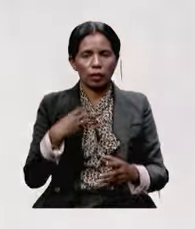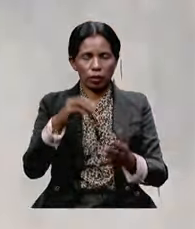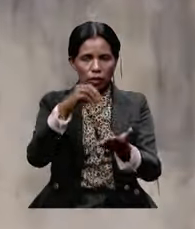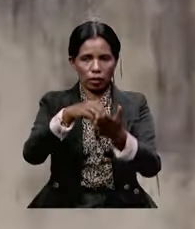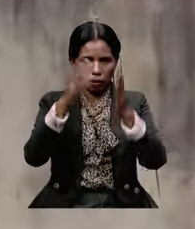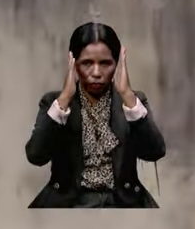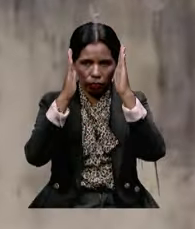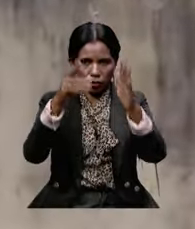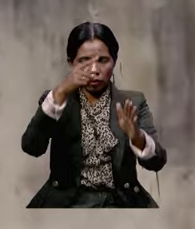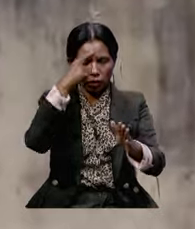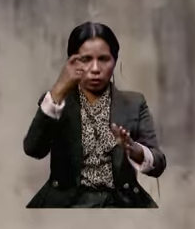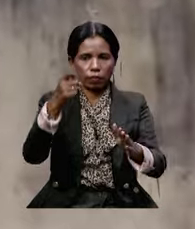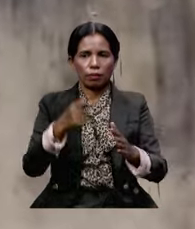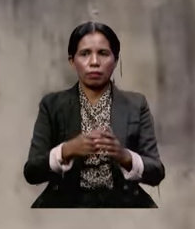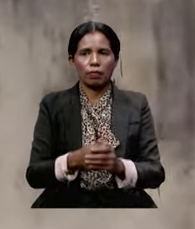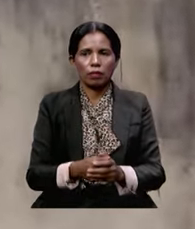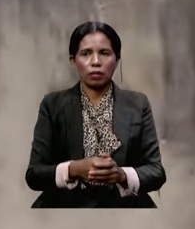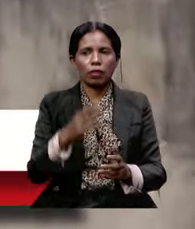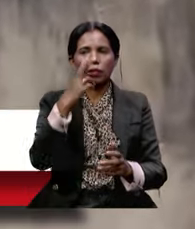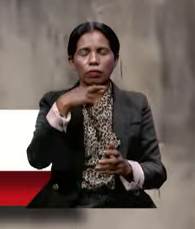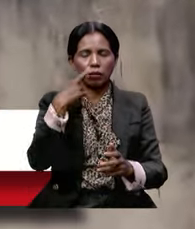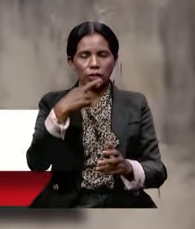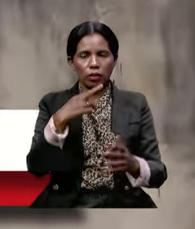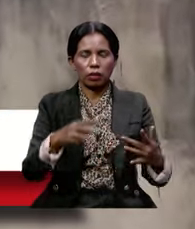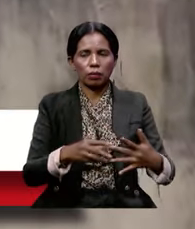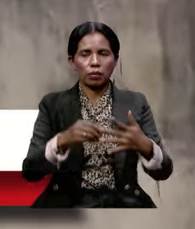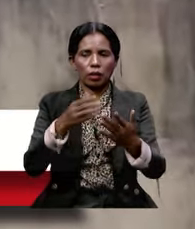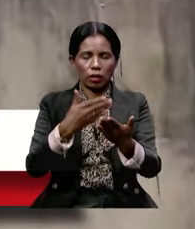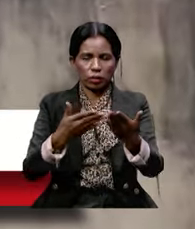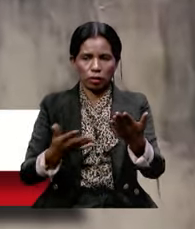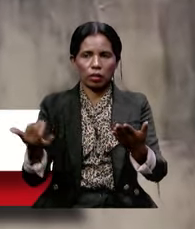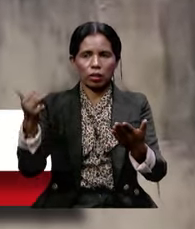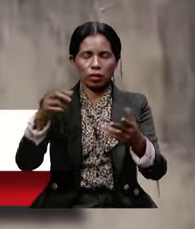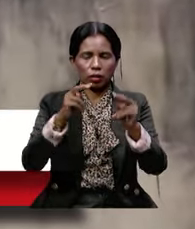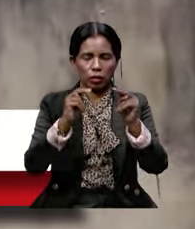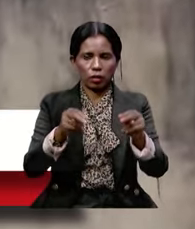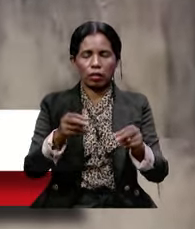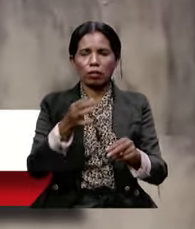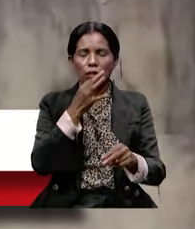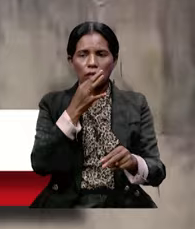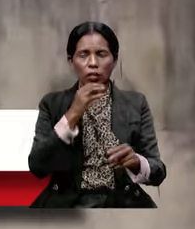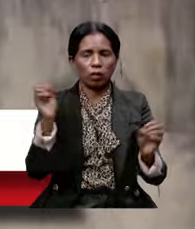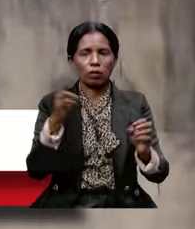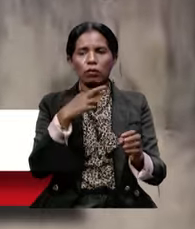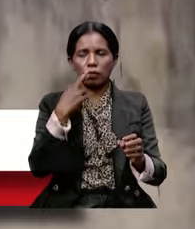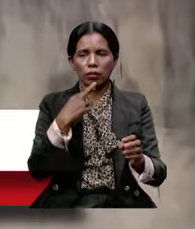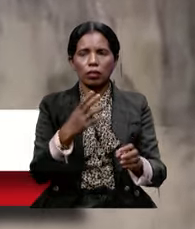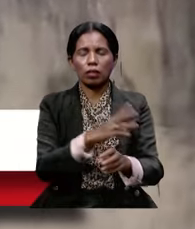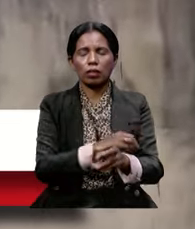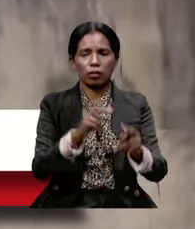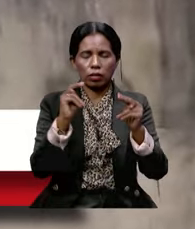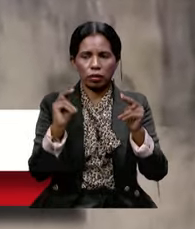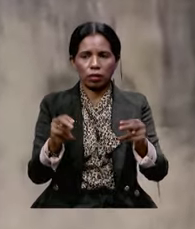atenção, tamba, fos nene lili o sasan sirabe necessidade básica nene las fos de